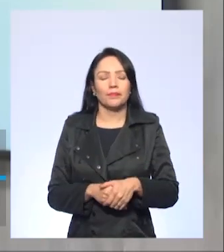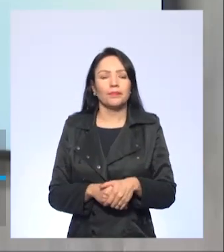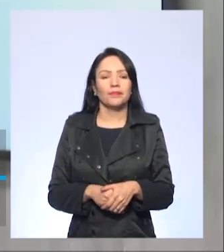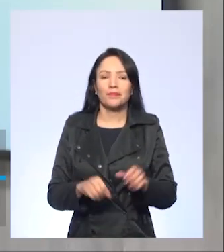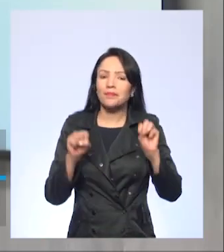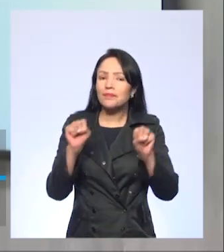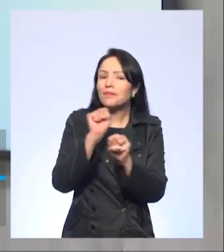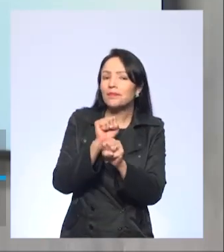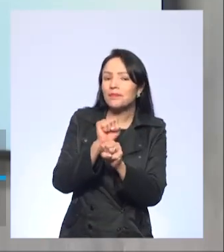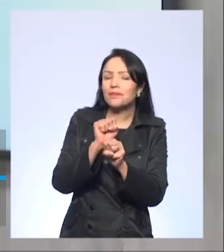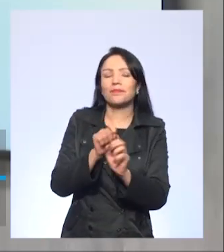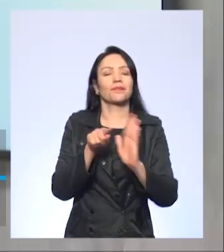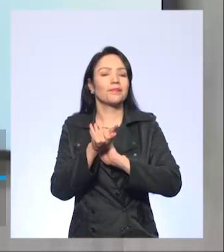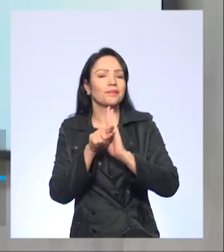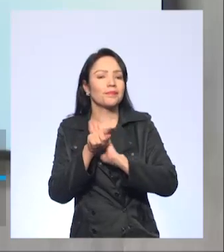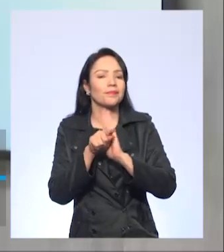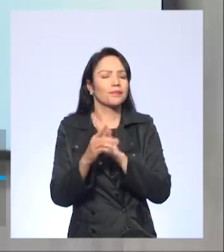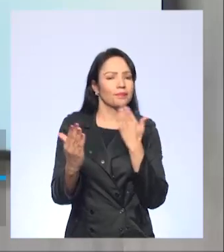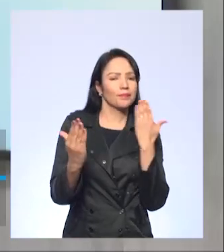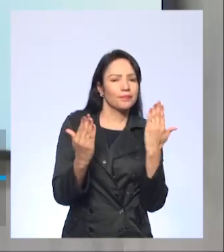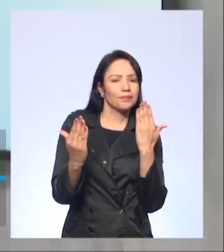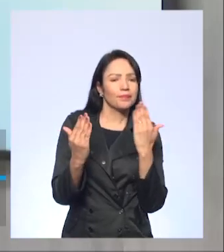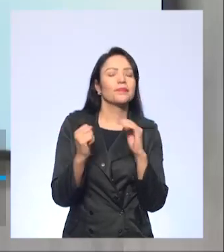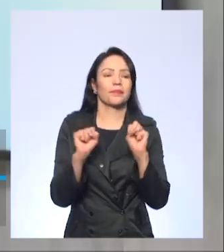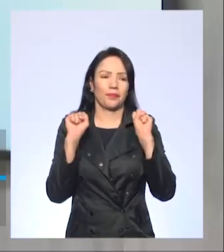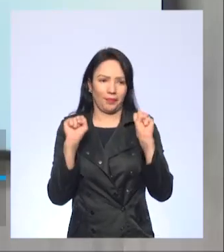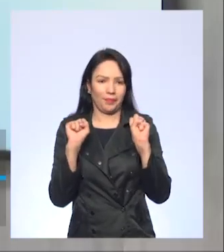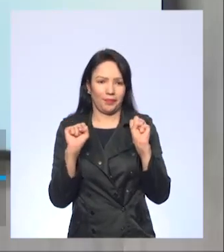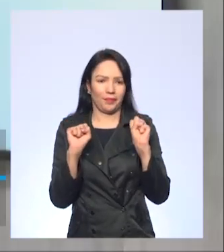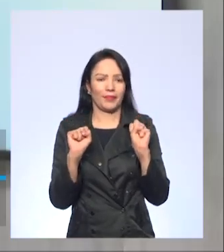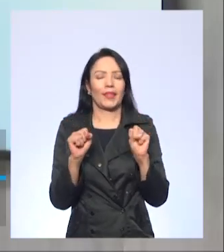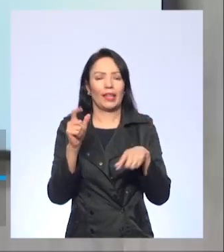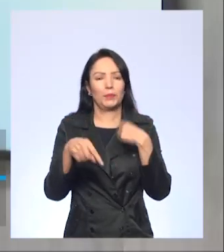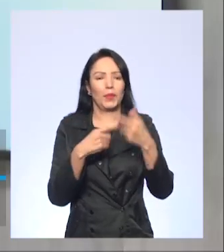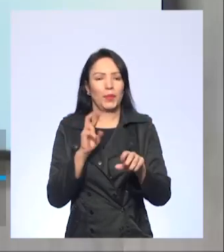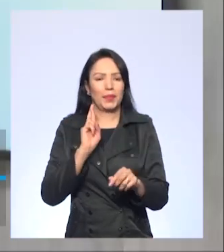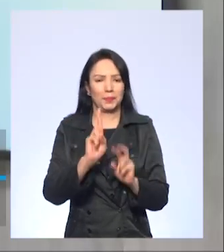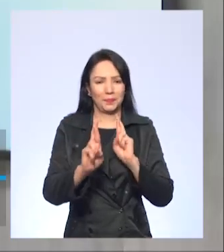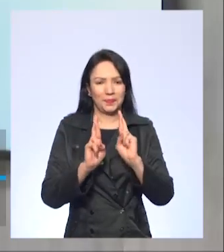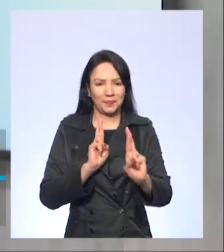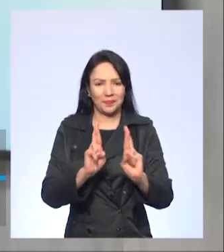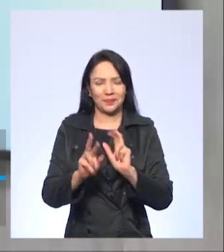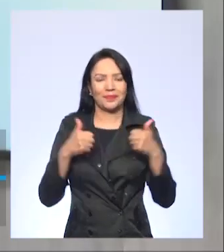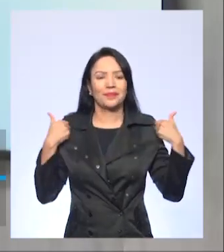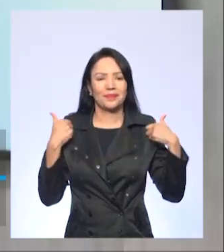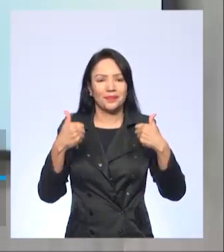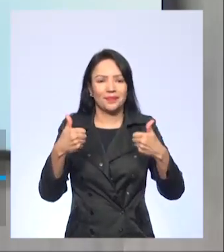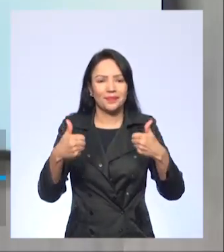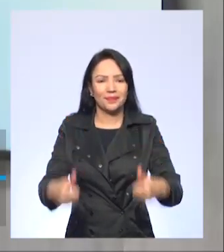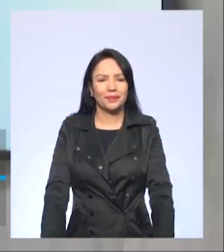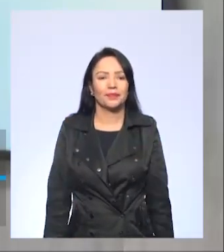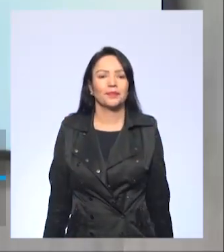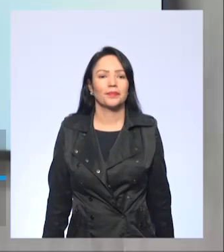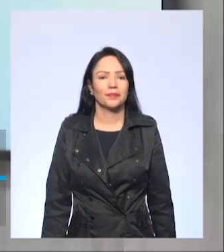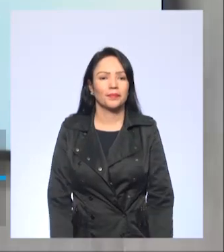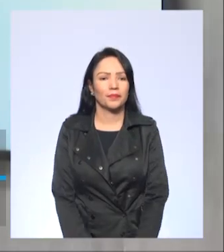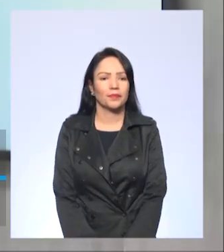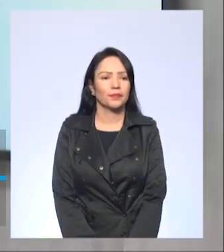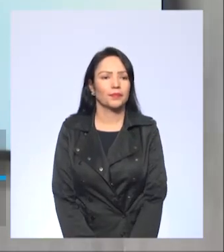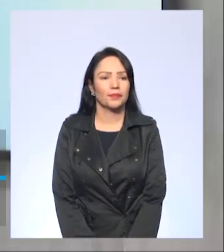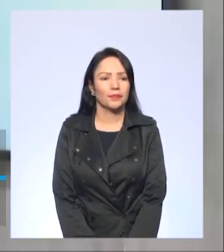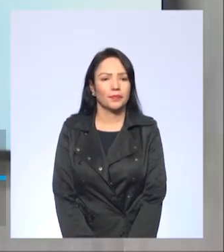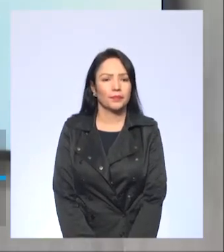as suas perguntas. Façam as perguntas se quiserem, que o Fredão vai responder para você. Tamo aí. Bora lá.